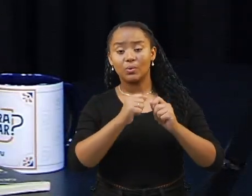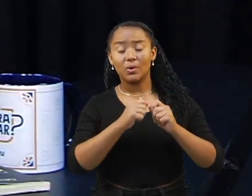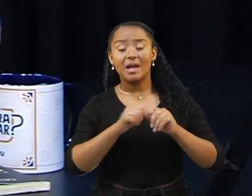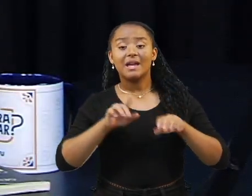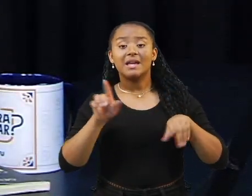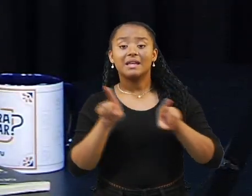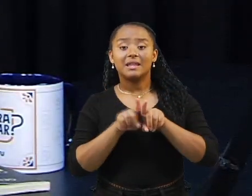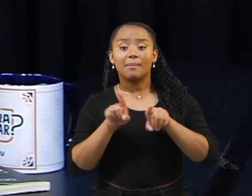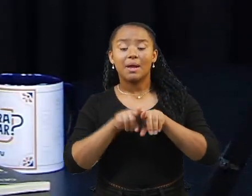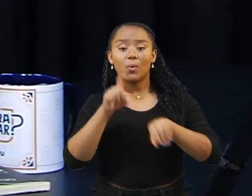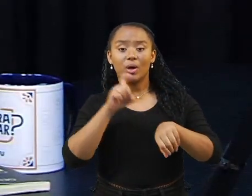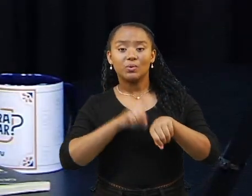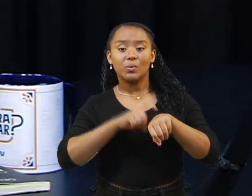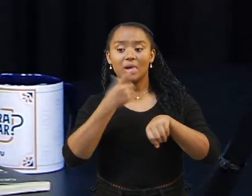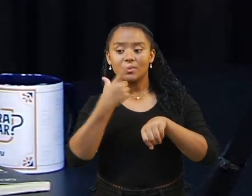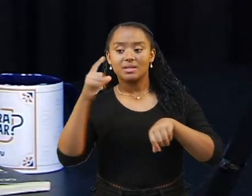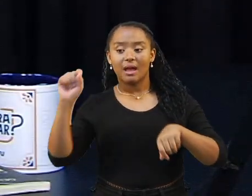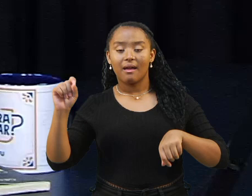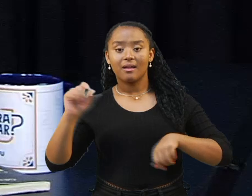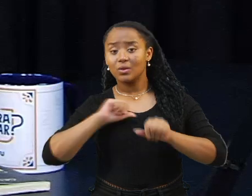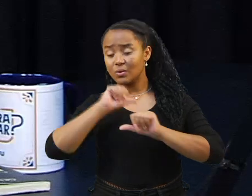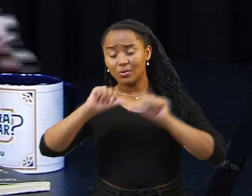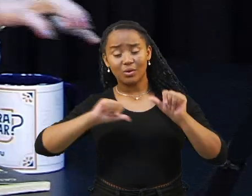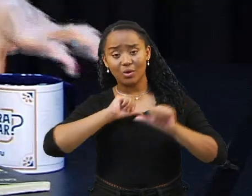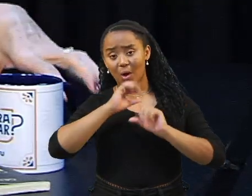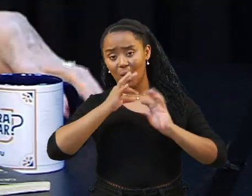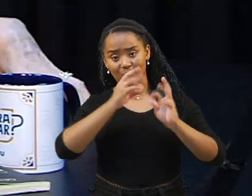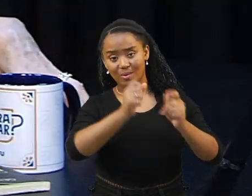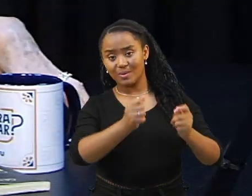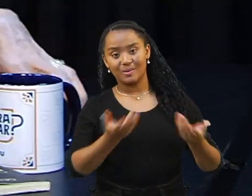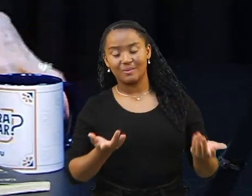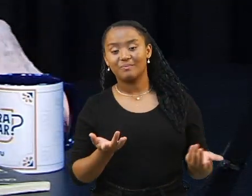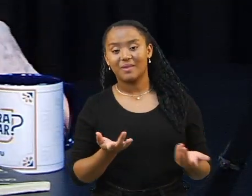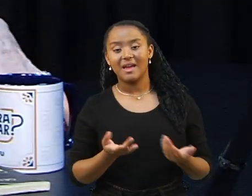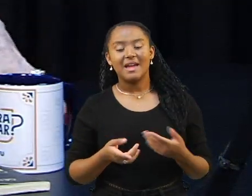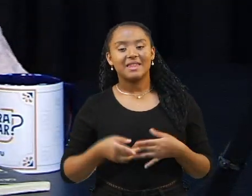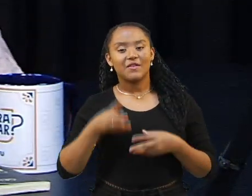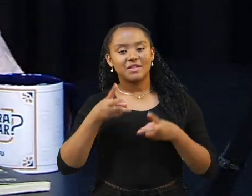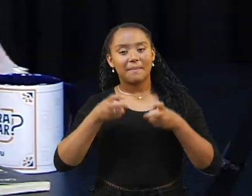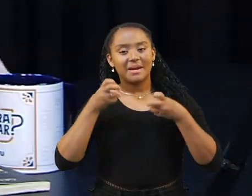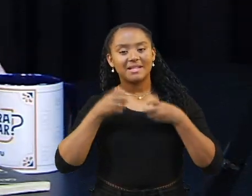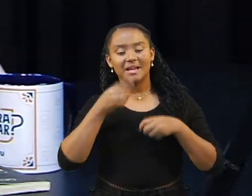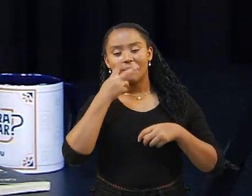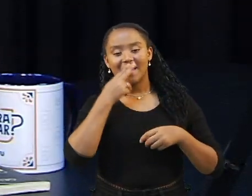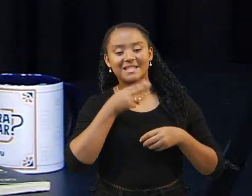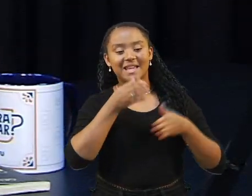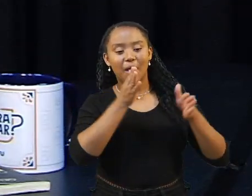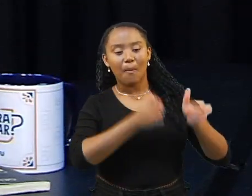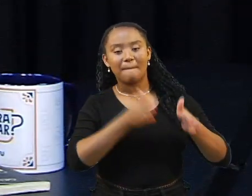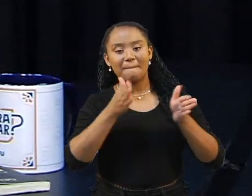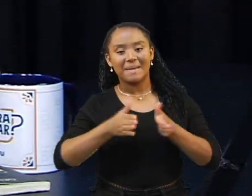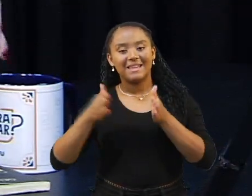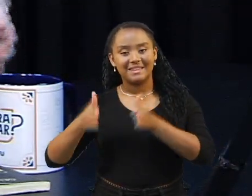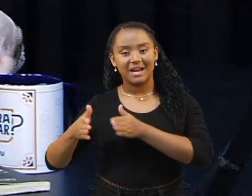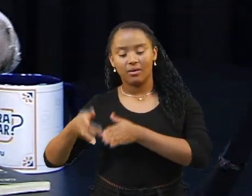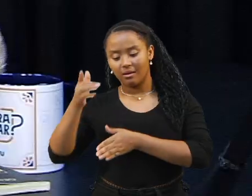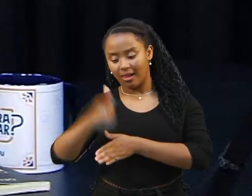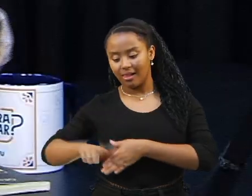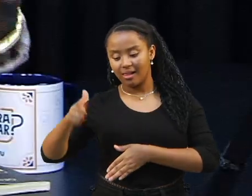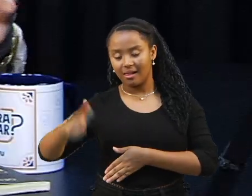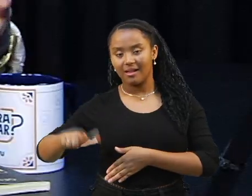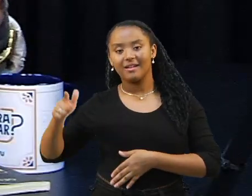saí, trocaram todos também. Então, você percebe que esse ciclo, eles vão se repetindo. Há